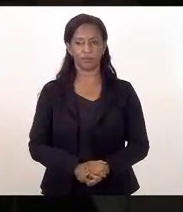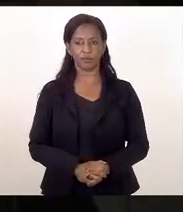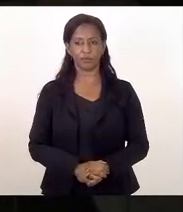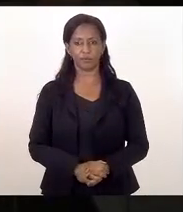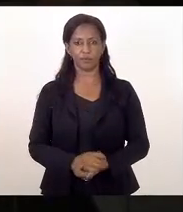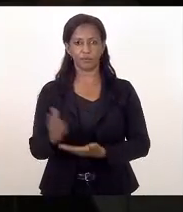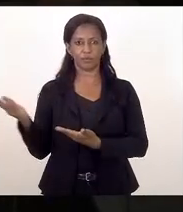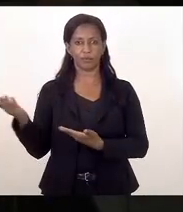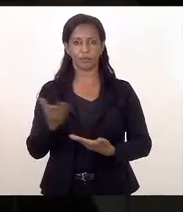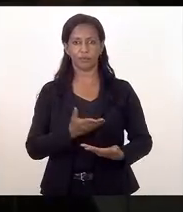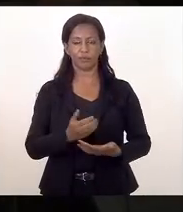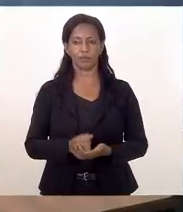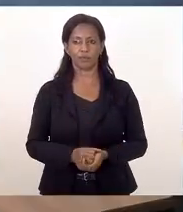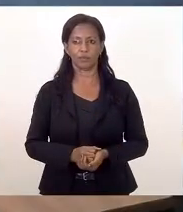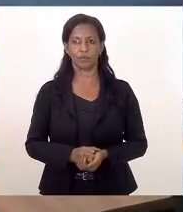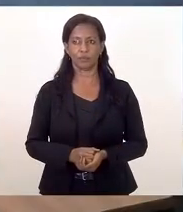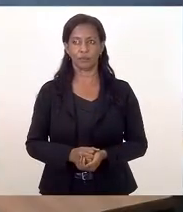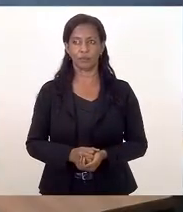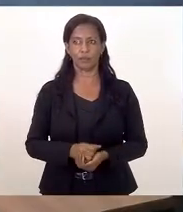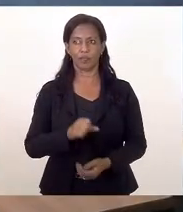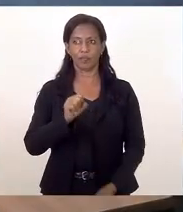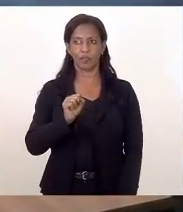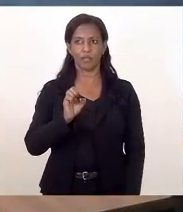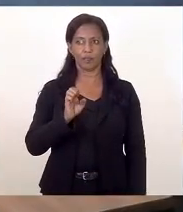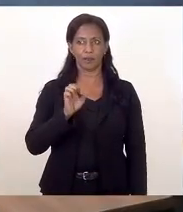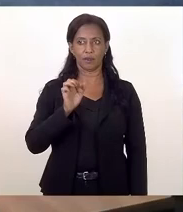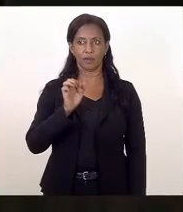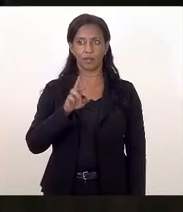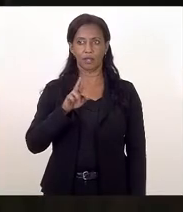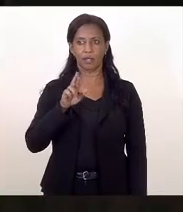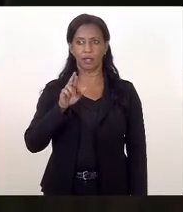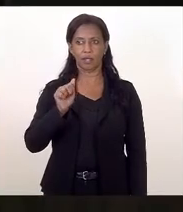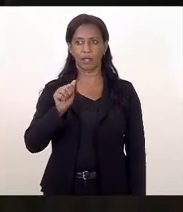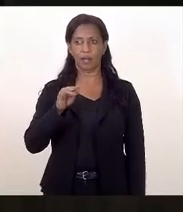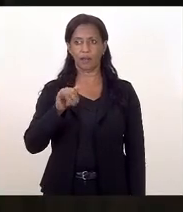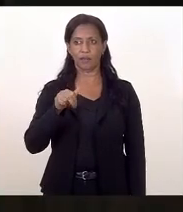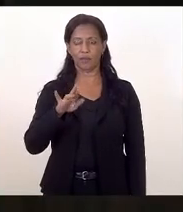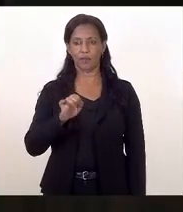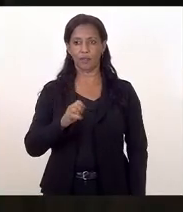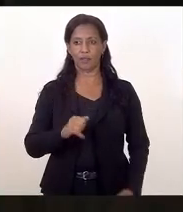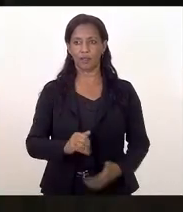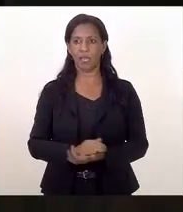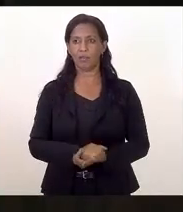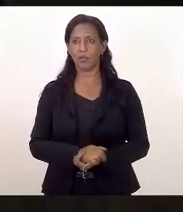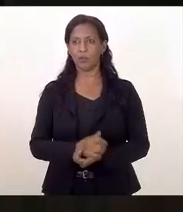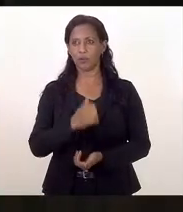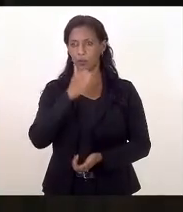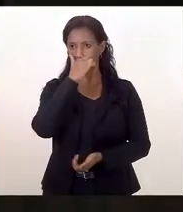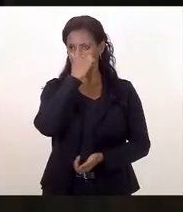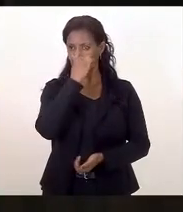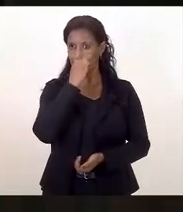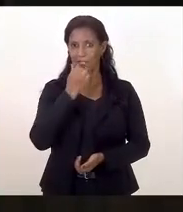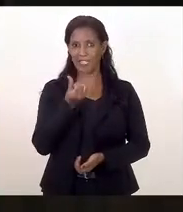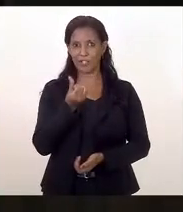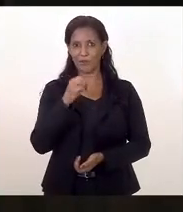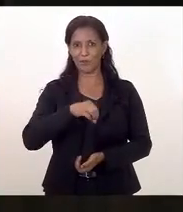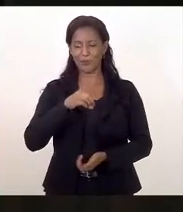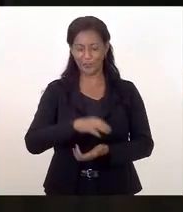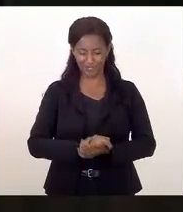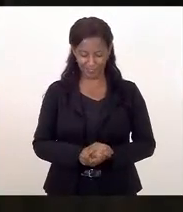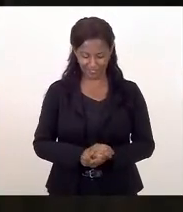Próximo orador escrito é o nobre deputado Flávio Serafim. Vossa Excelência dispõe de dez minutos no tempo regimental. Seis minutos.